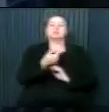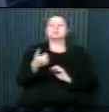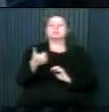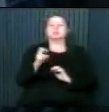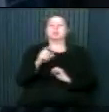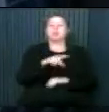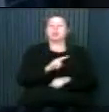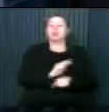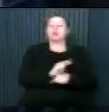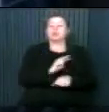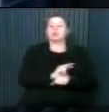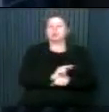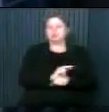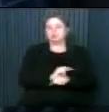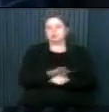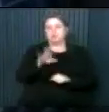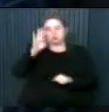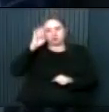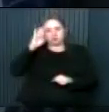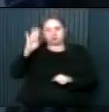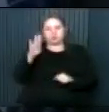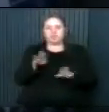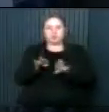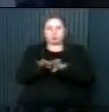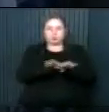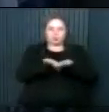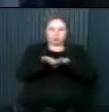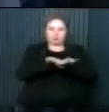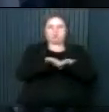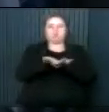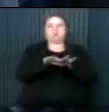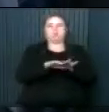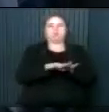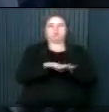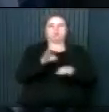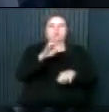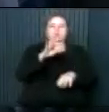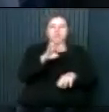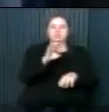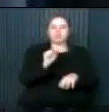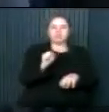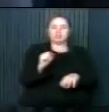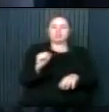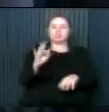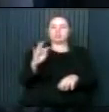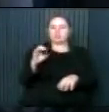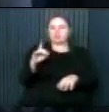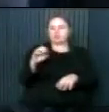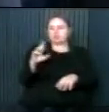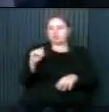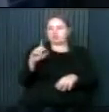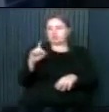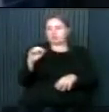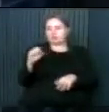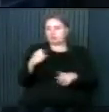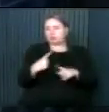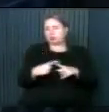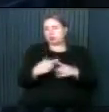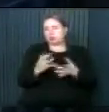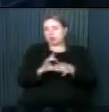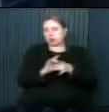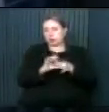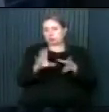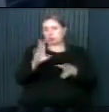preservam principalmente a isonomia entre os entes federados. Afinal de contas, ao autorizar